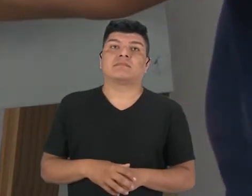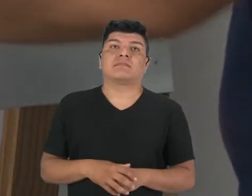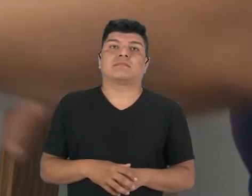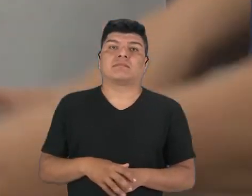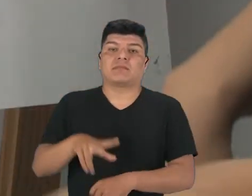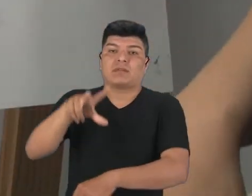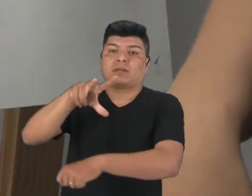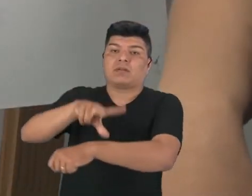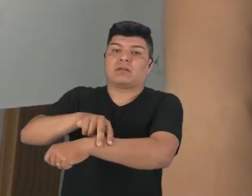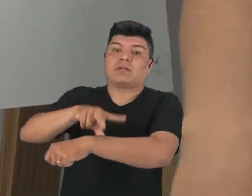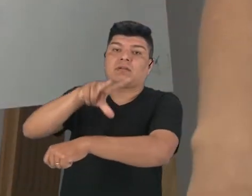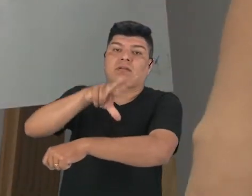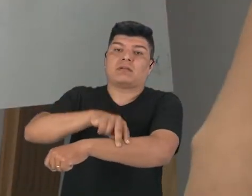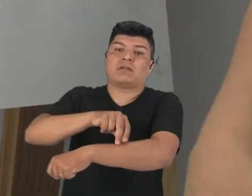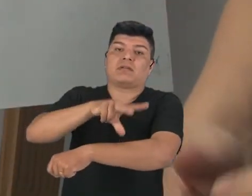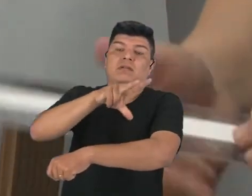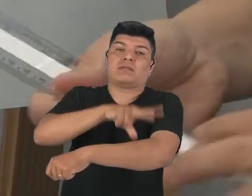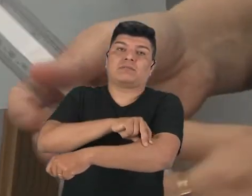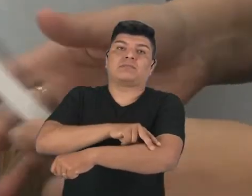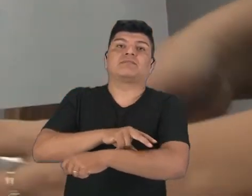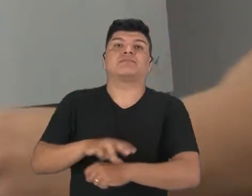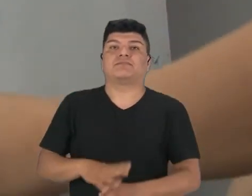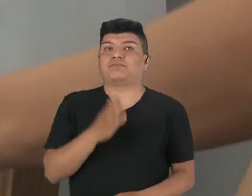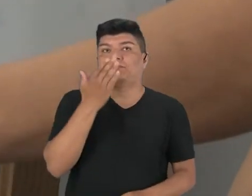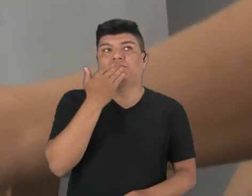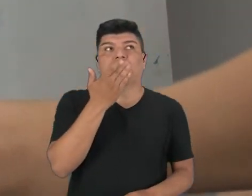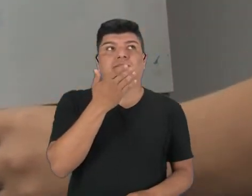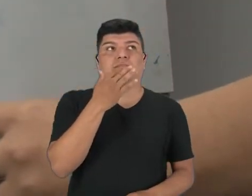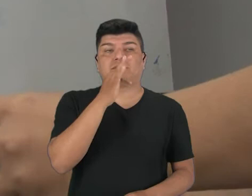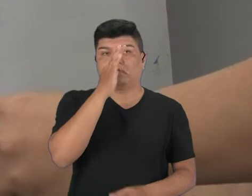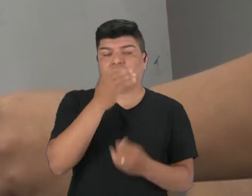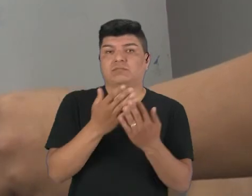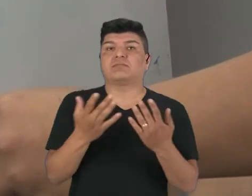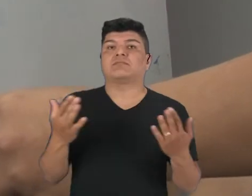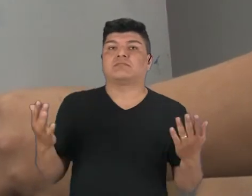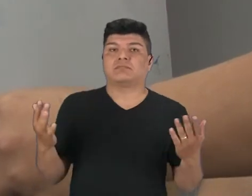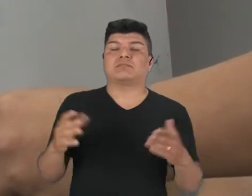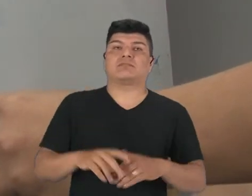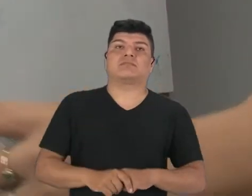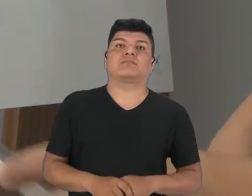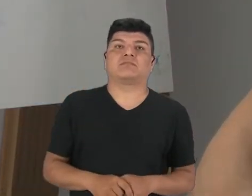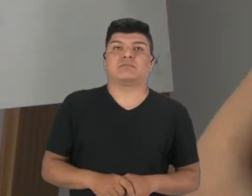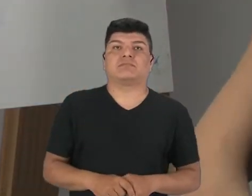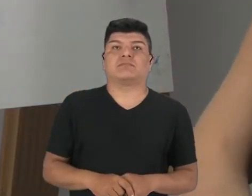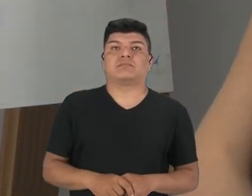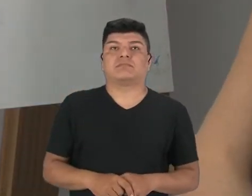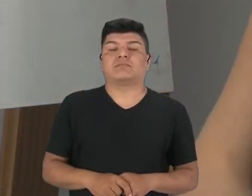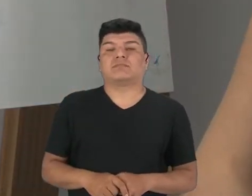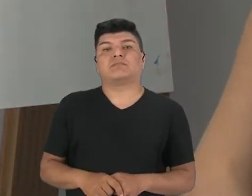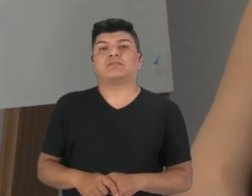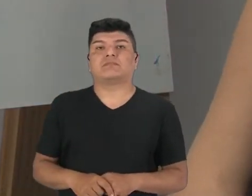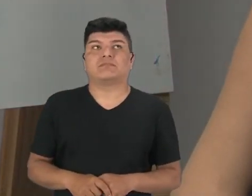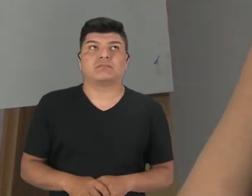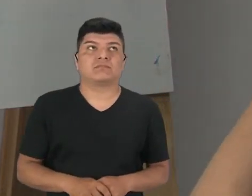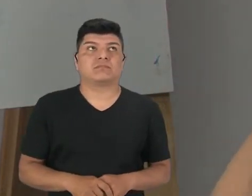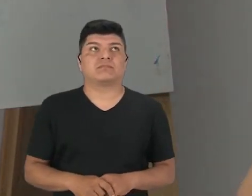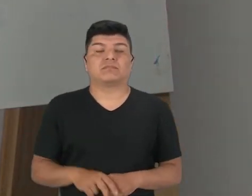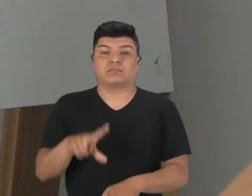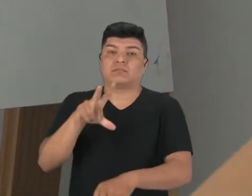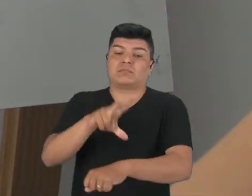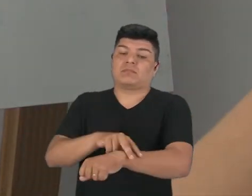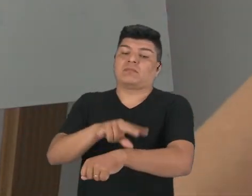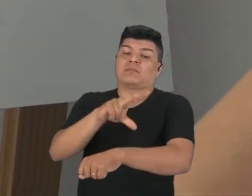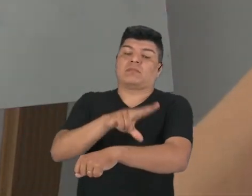o gafanhoto, tá? Que se alimenta aqui da planta, ok? E o gafanhoto